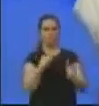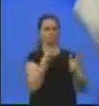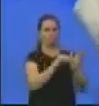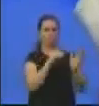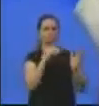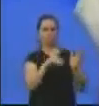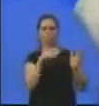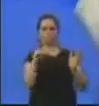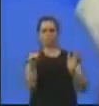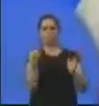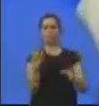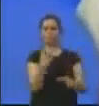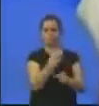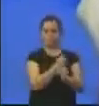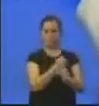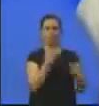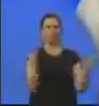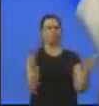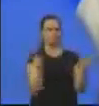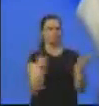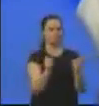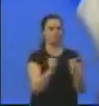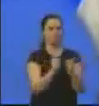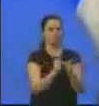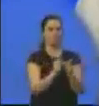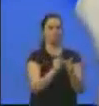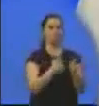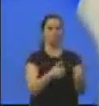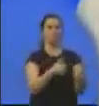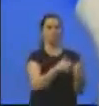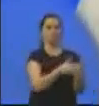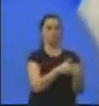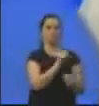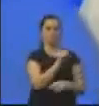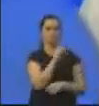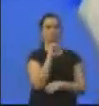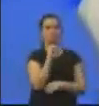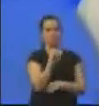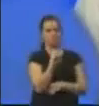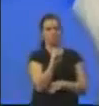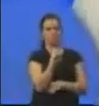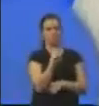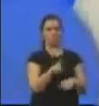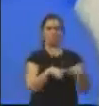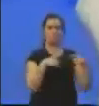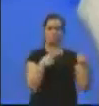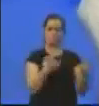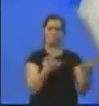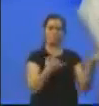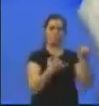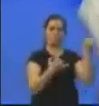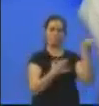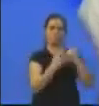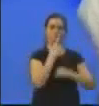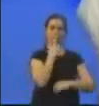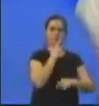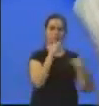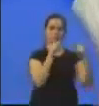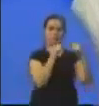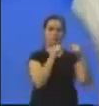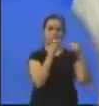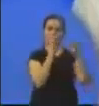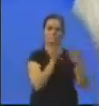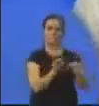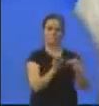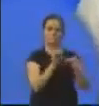ser um número cada vez menor. E cada vez menor, próximo de 0. Então, a resposta correta